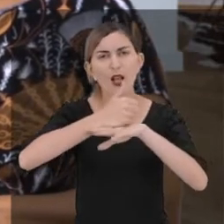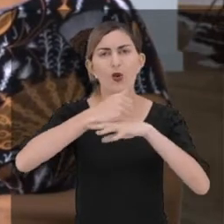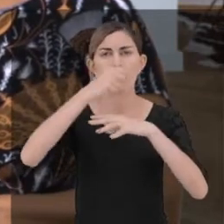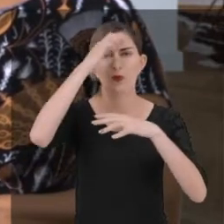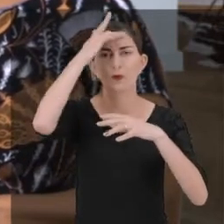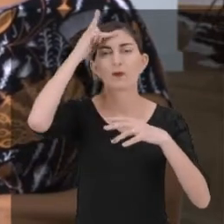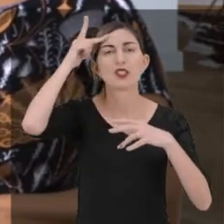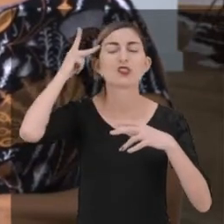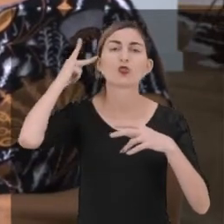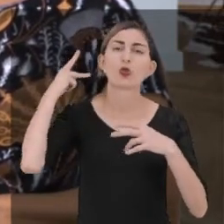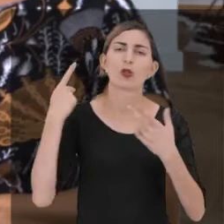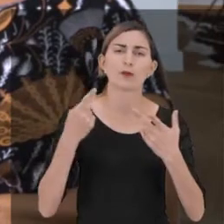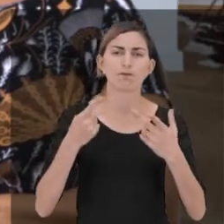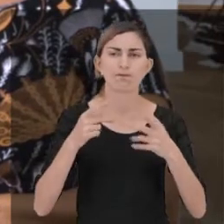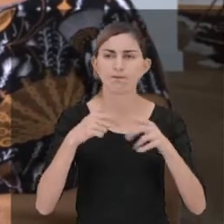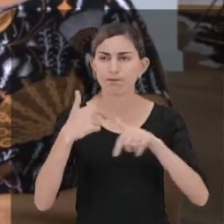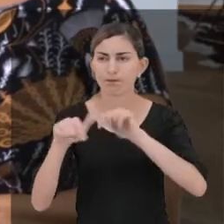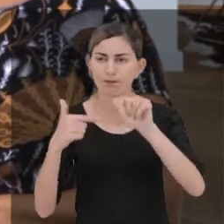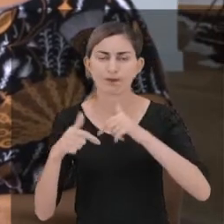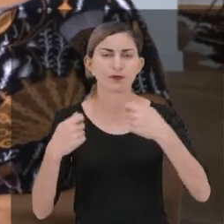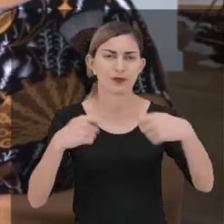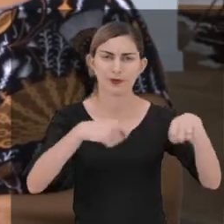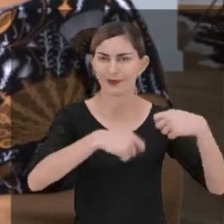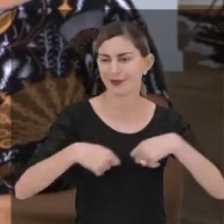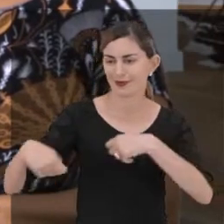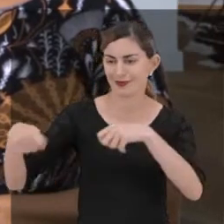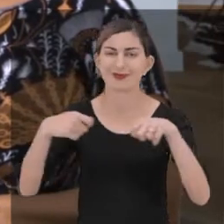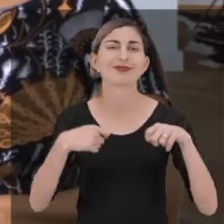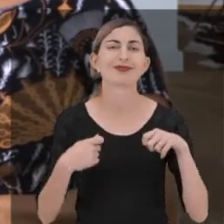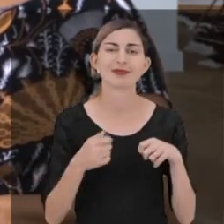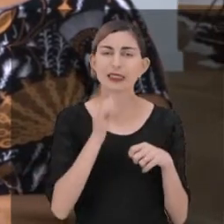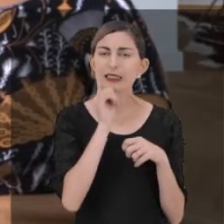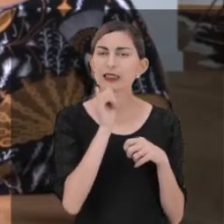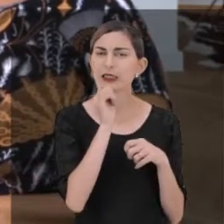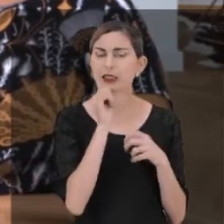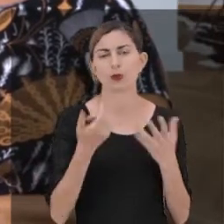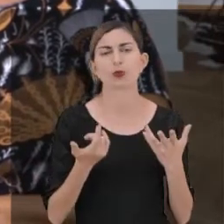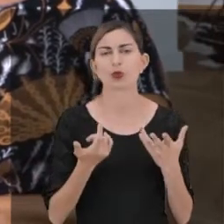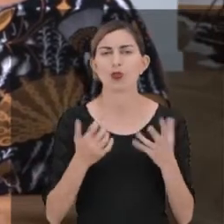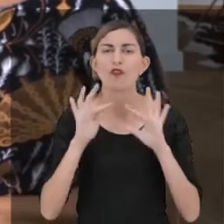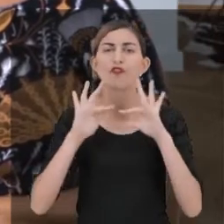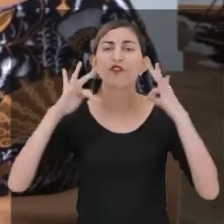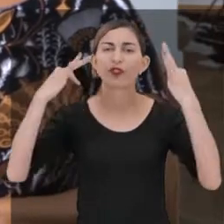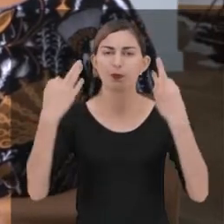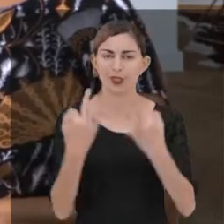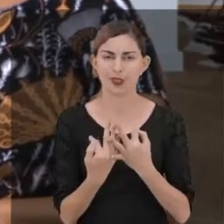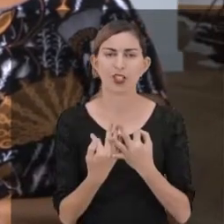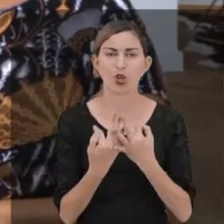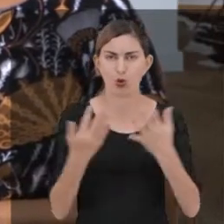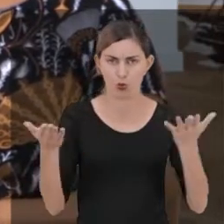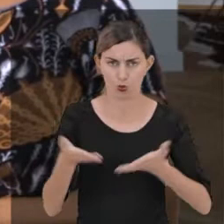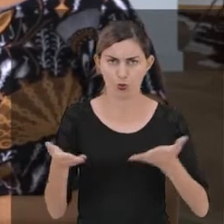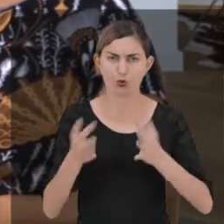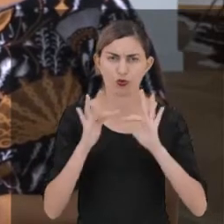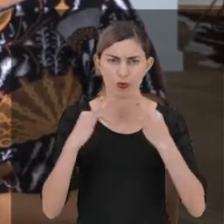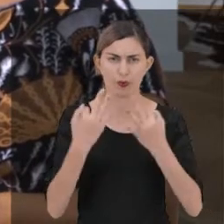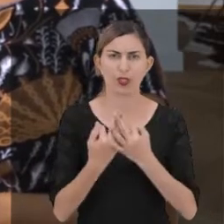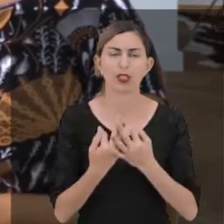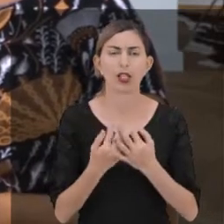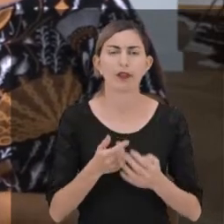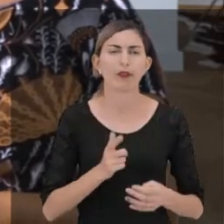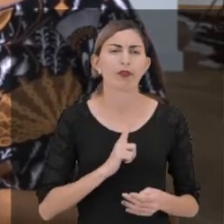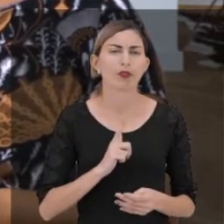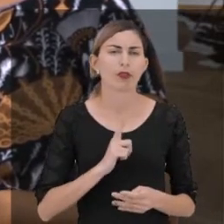pessoas em geral, as suas necessidades. Então, por exemplo, uma família, né, hoje,